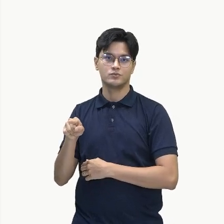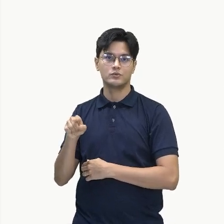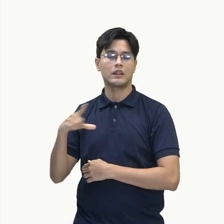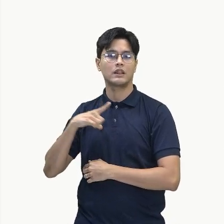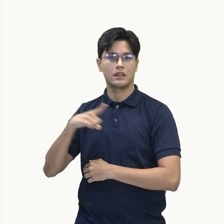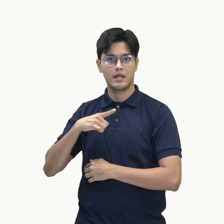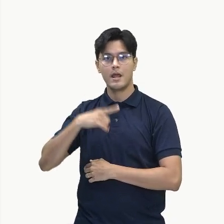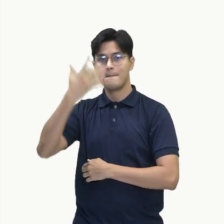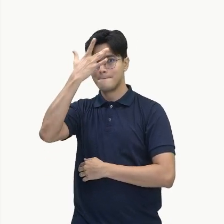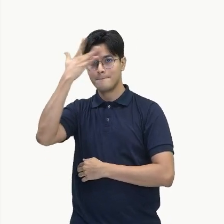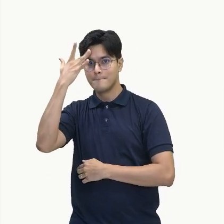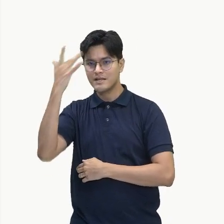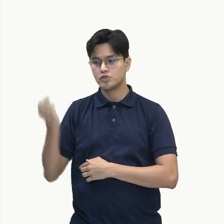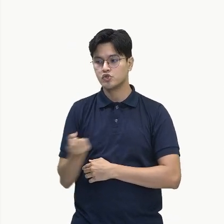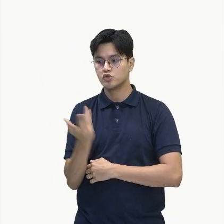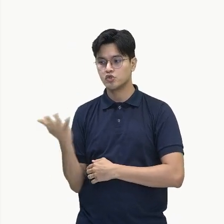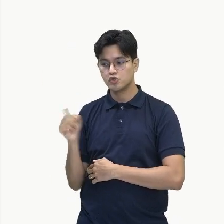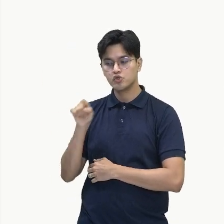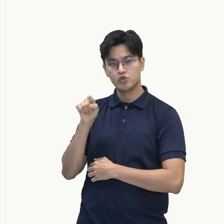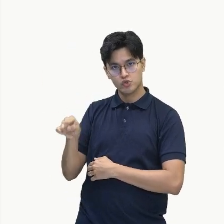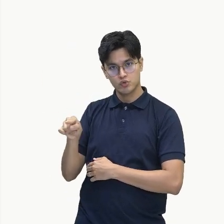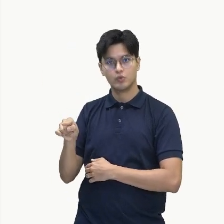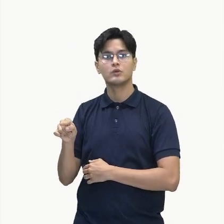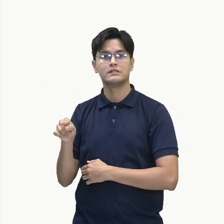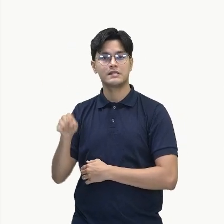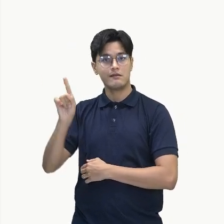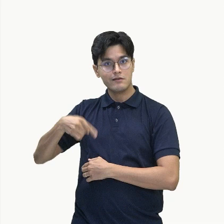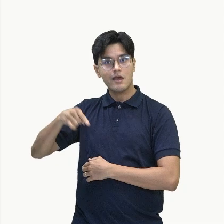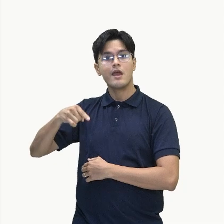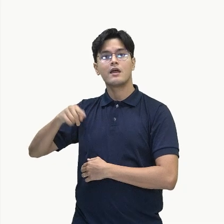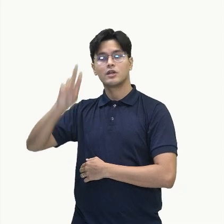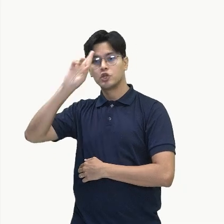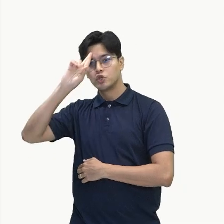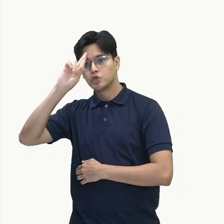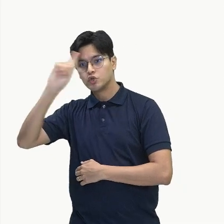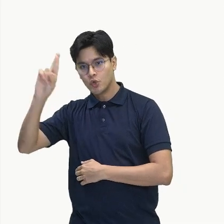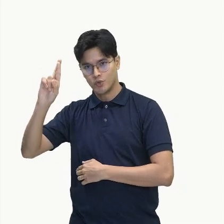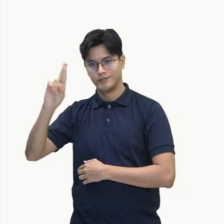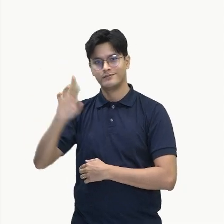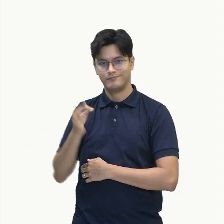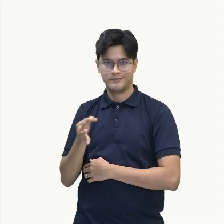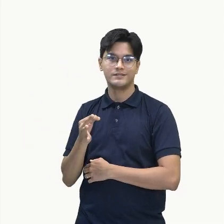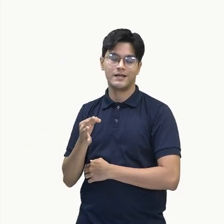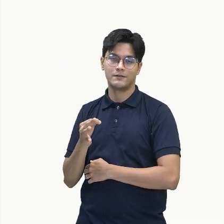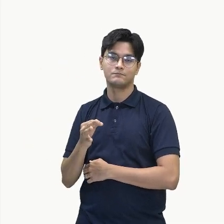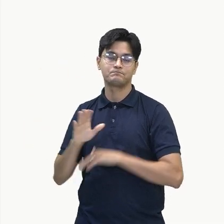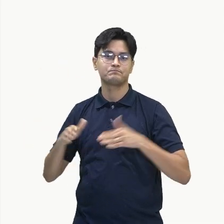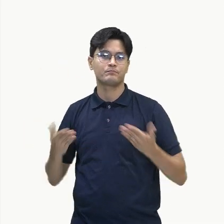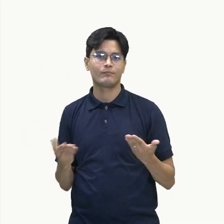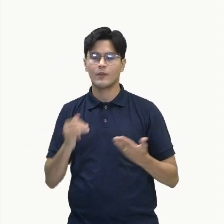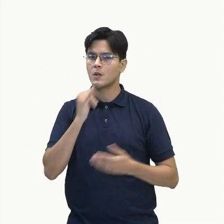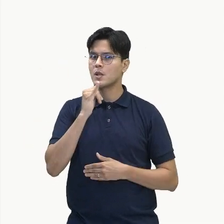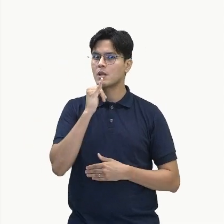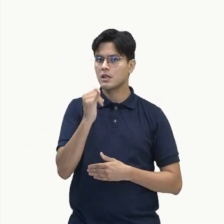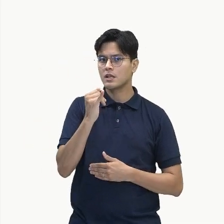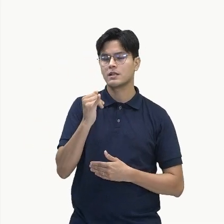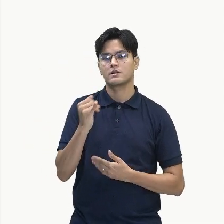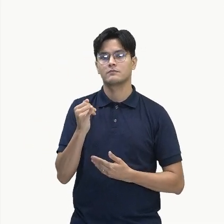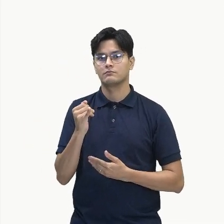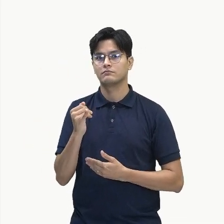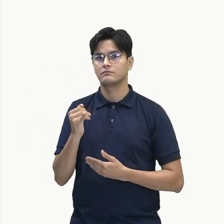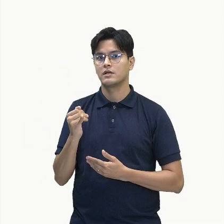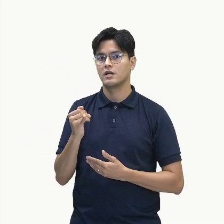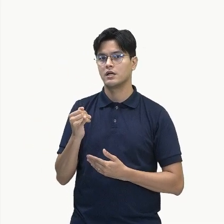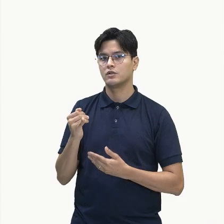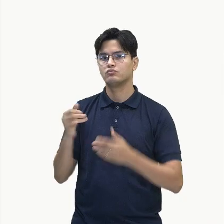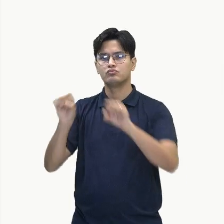pessoas, indivíduos, instituições que são ali donos dessas fábricas, por exemplo. Então, a gente costuma dizer que, no modo de produção